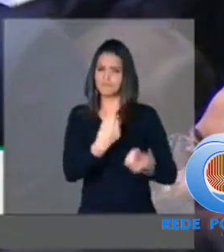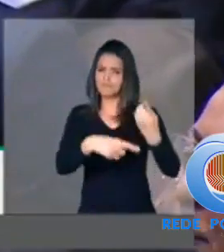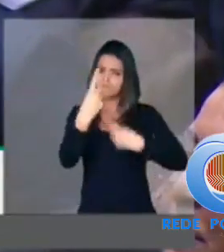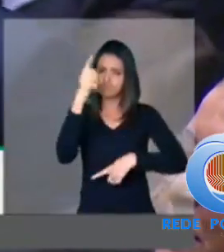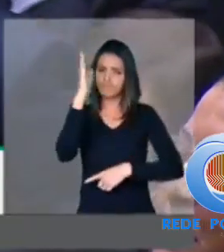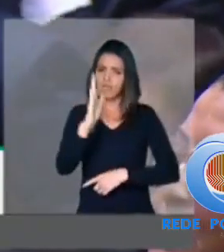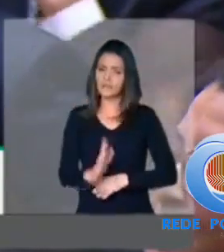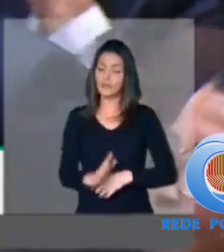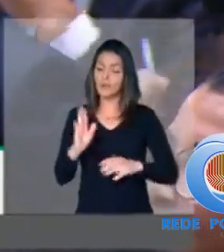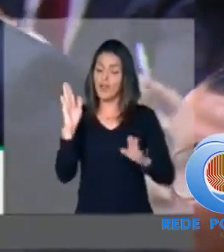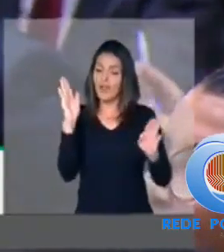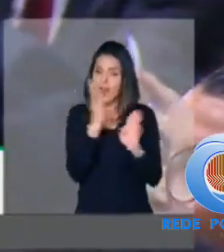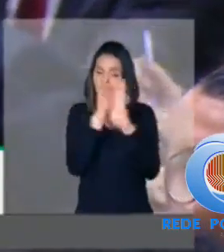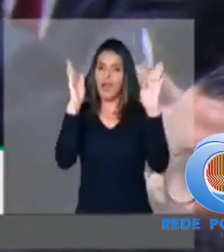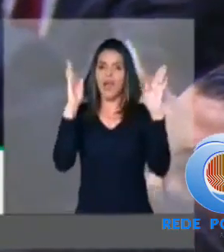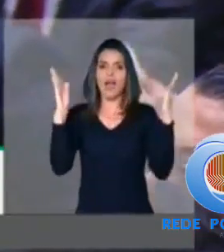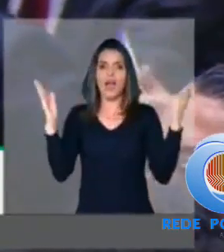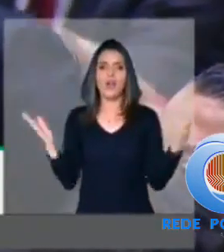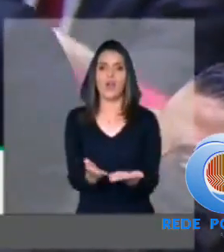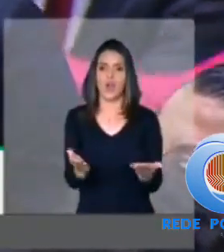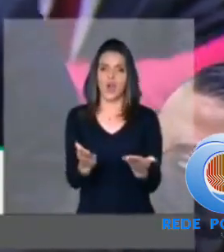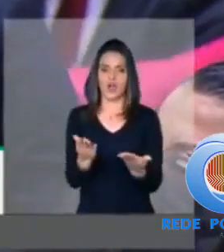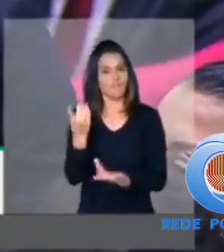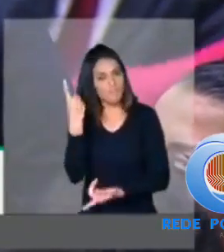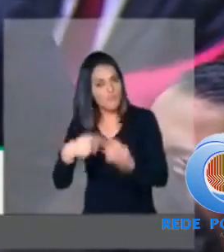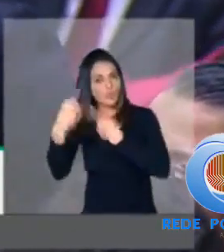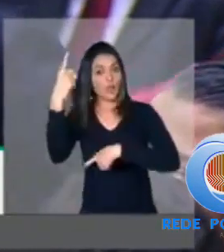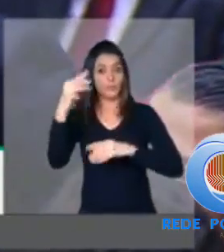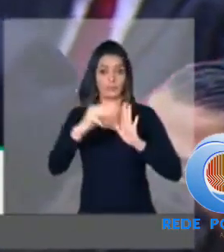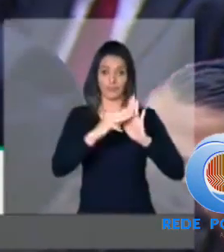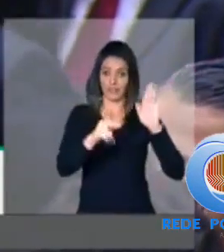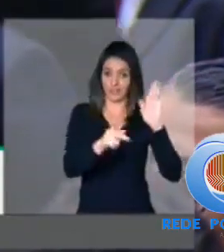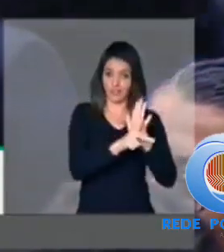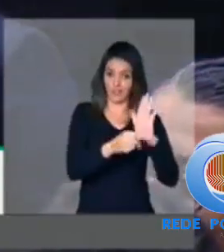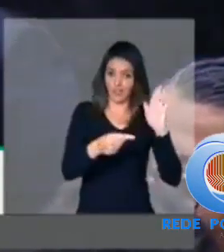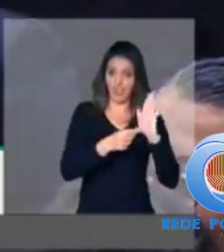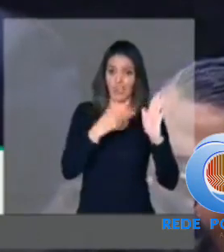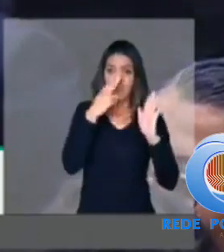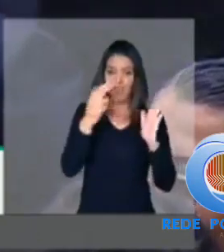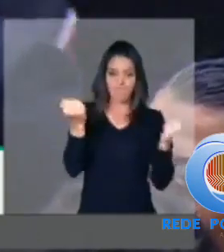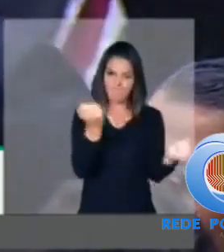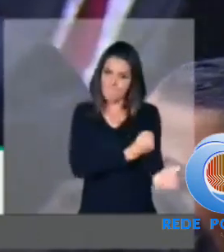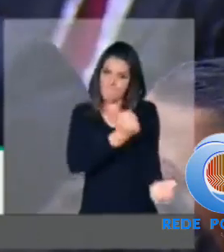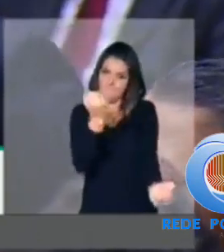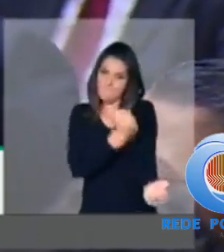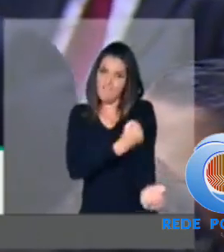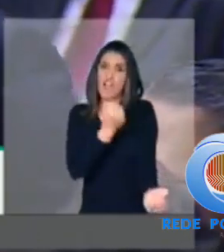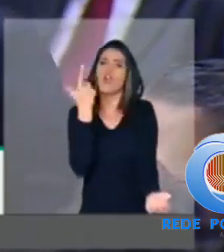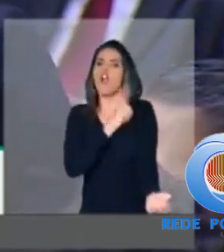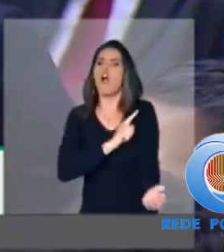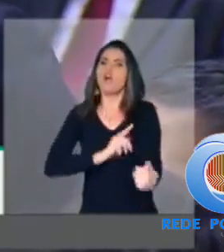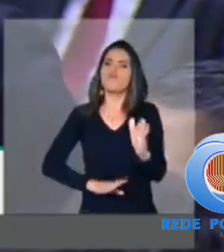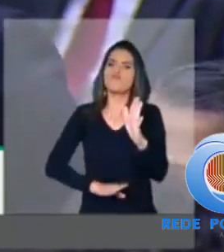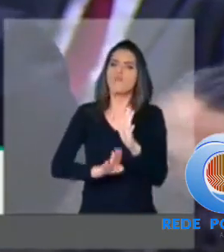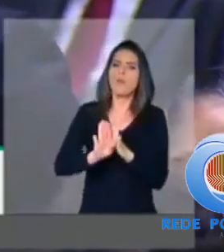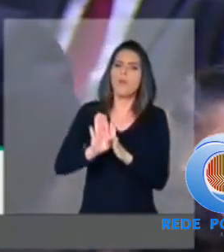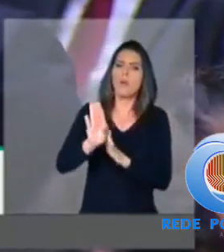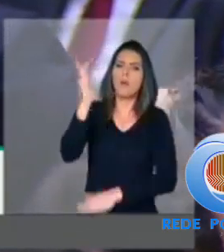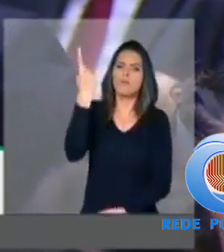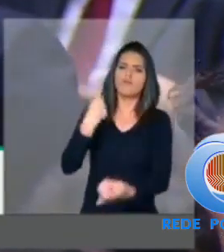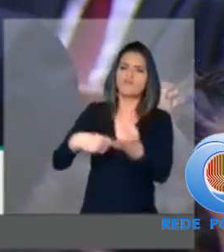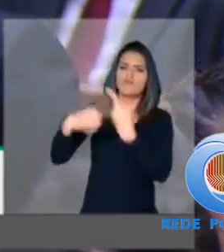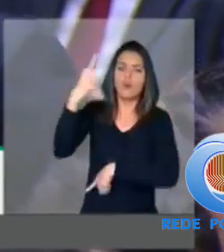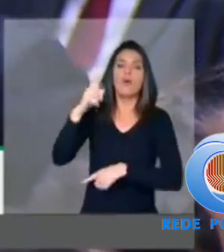de reação imediatamente. Essa medida provisória é injeção na veia para aqueles pequenos